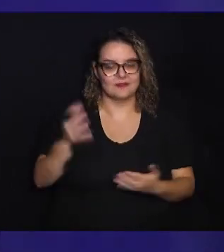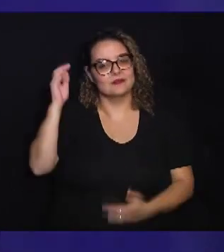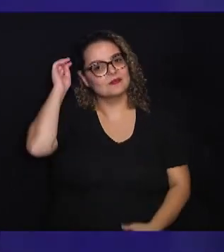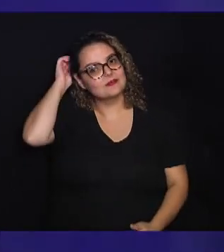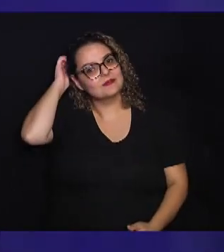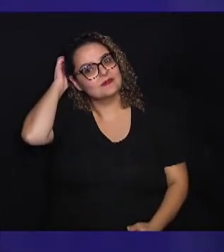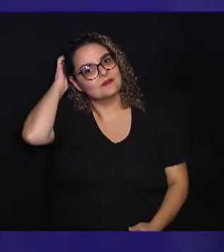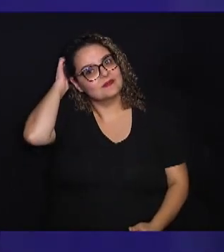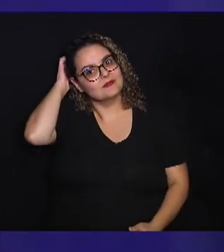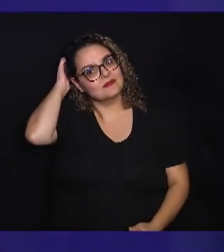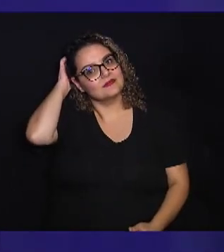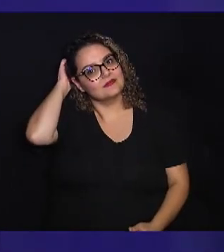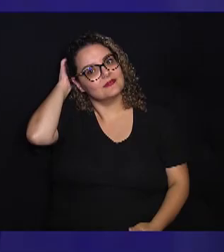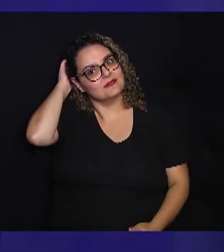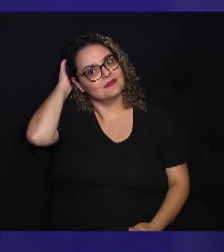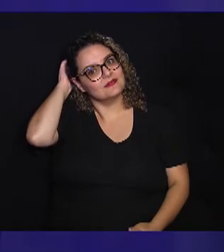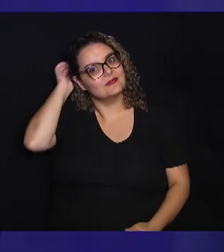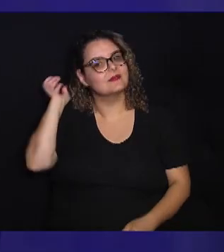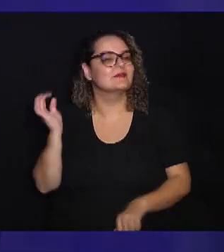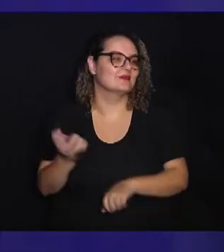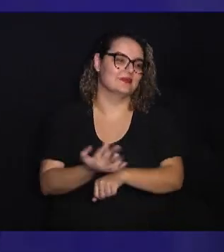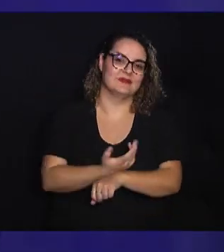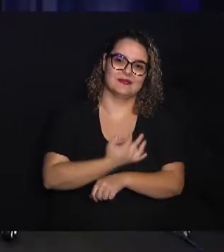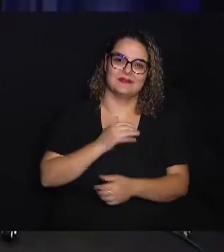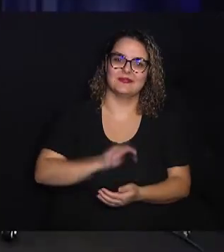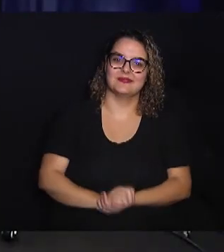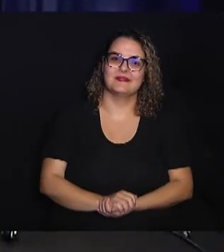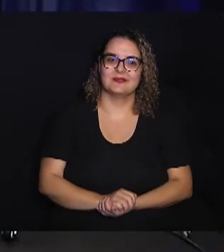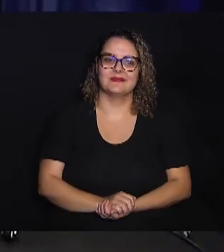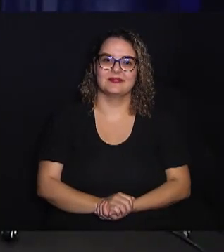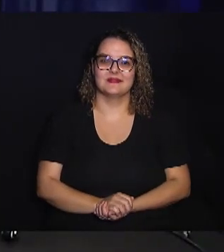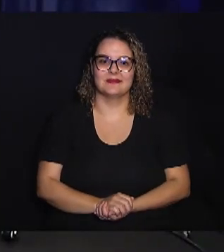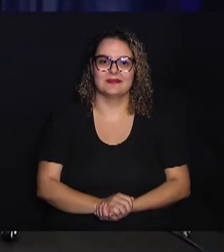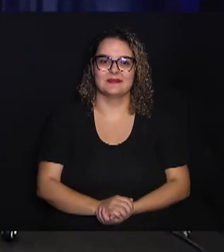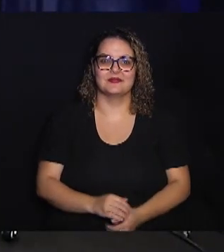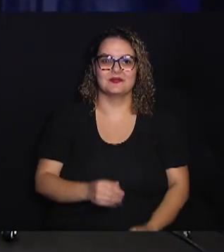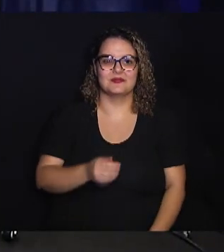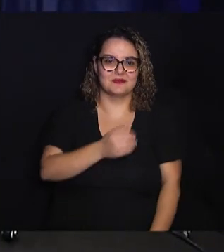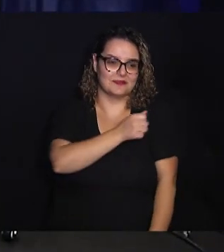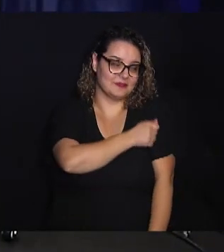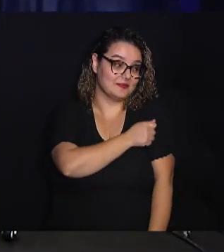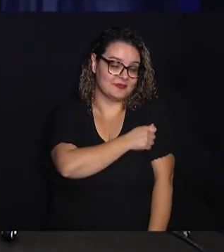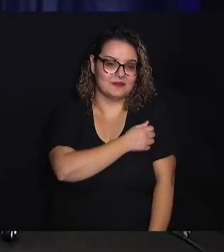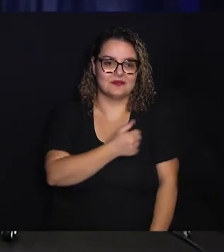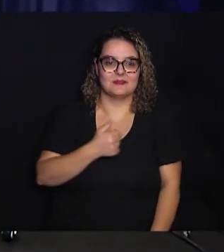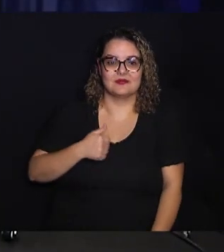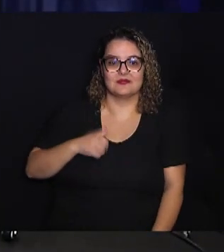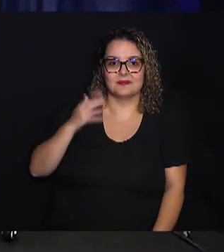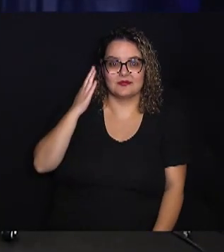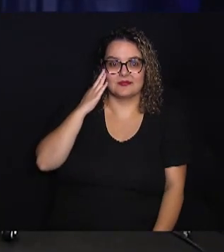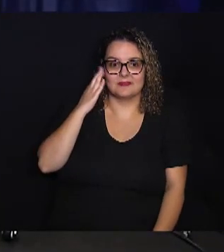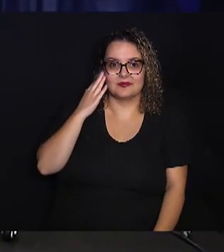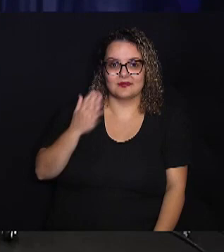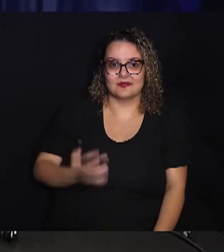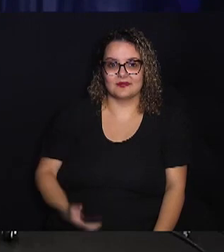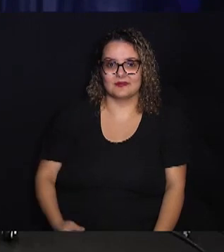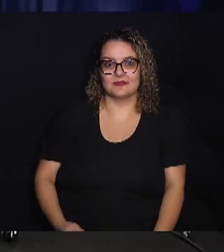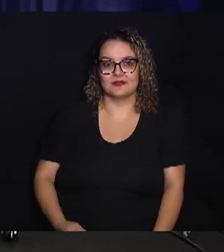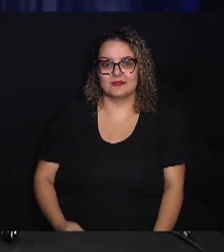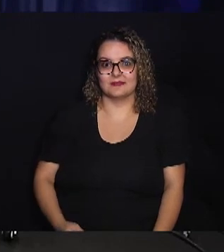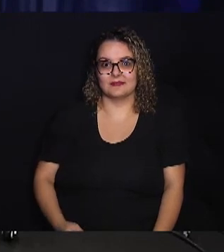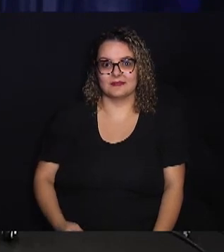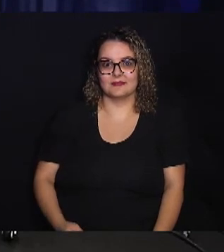muito emocionante. E por último, um aluninho que eu entendia que ele, era